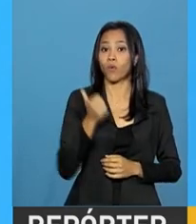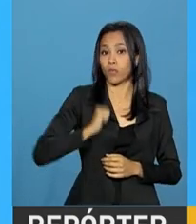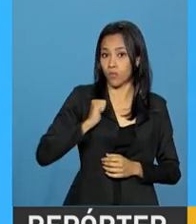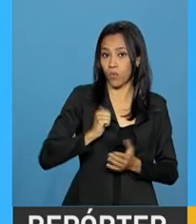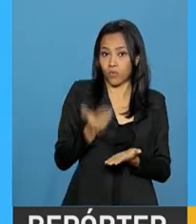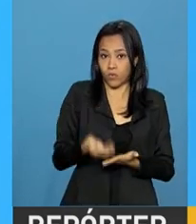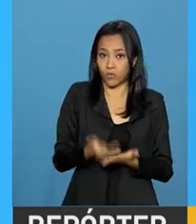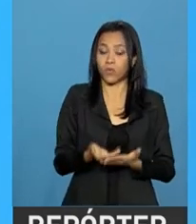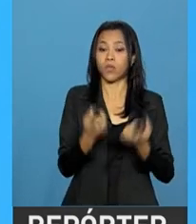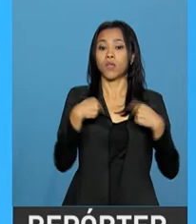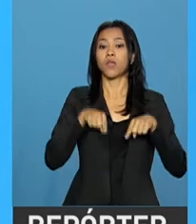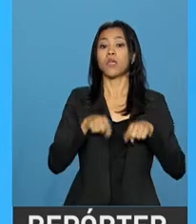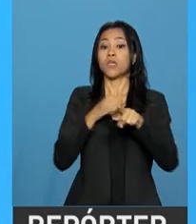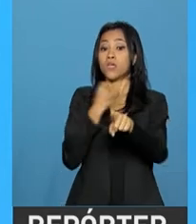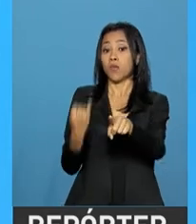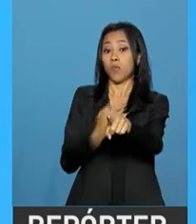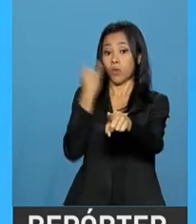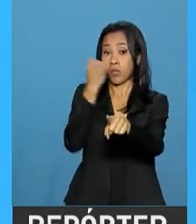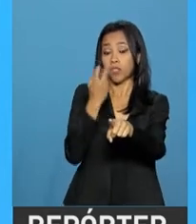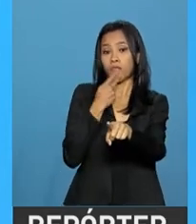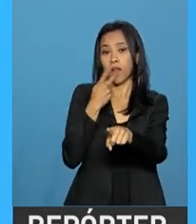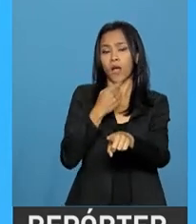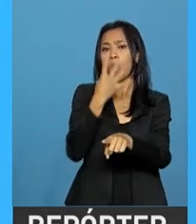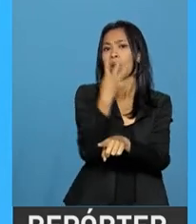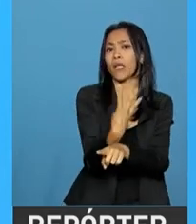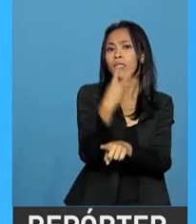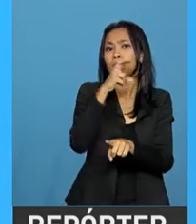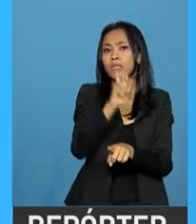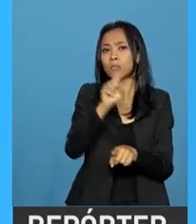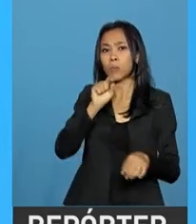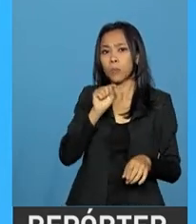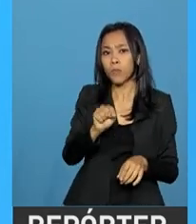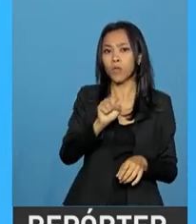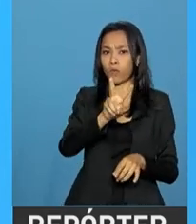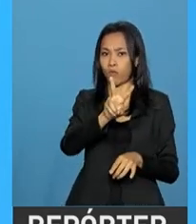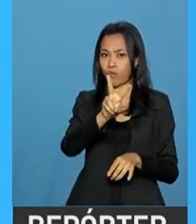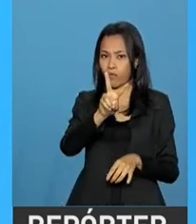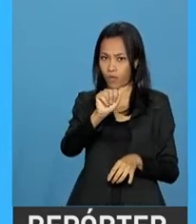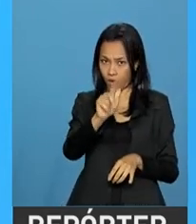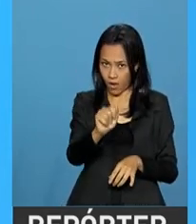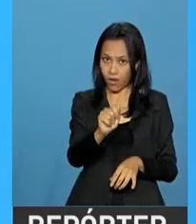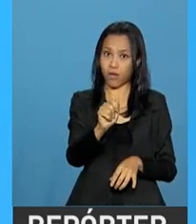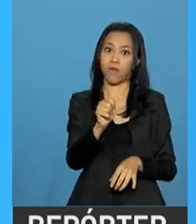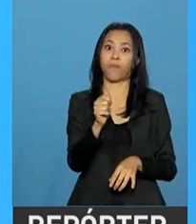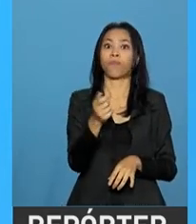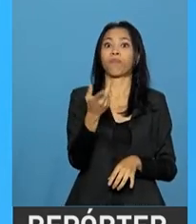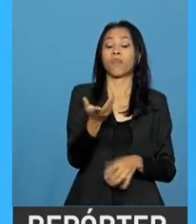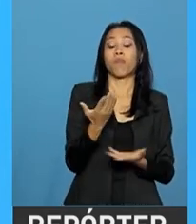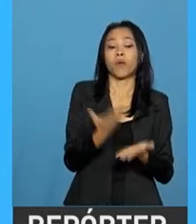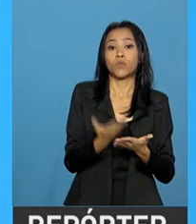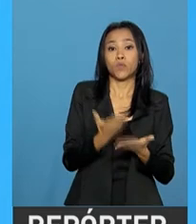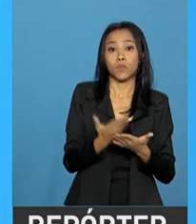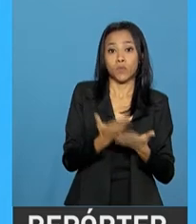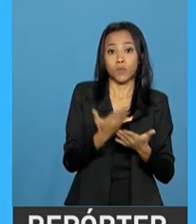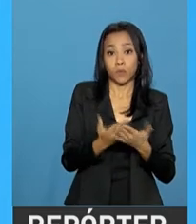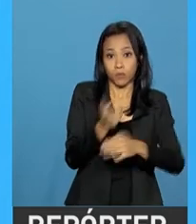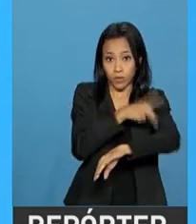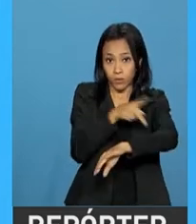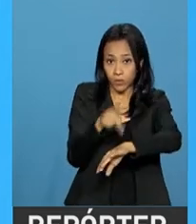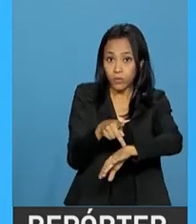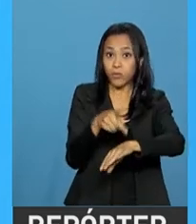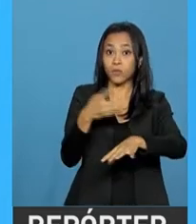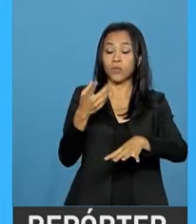ressaltar que quando nós falamos 45 mil vagas para a residência pedagógica e outras 45 mil